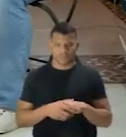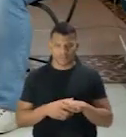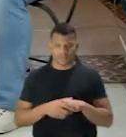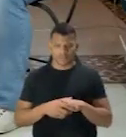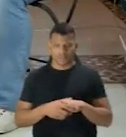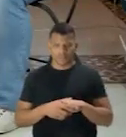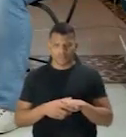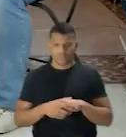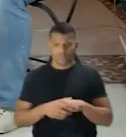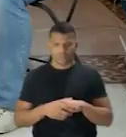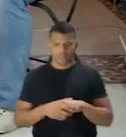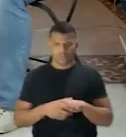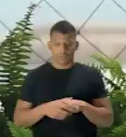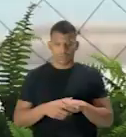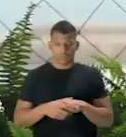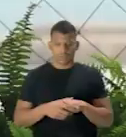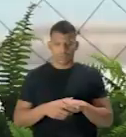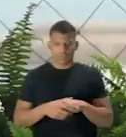sempre brilhando no seu